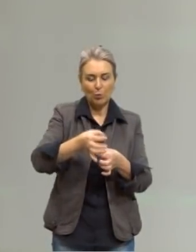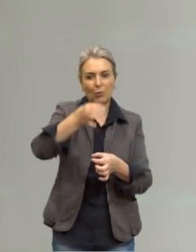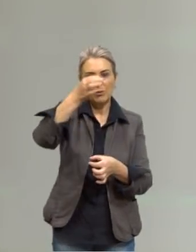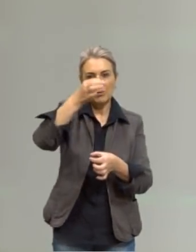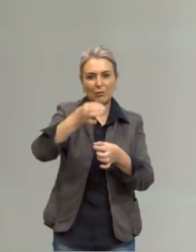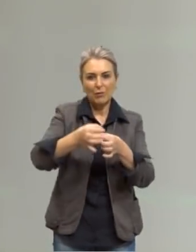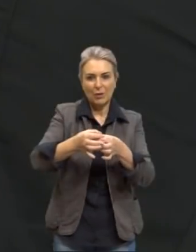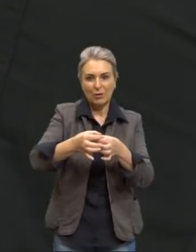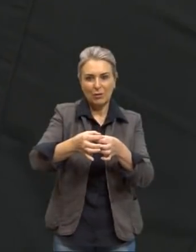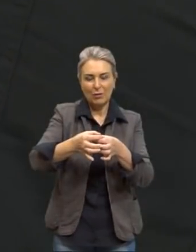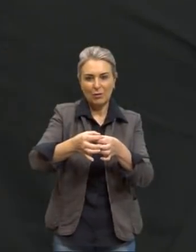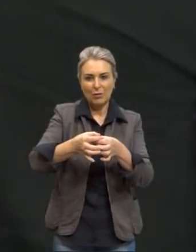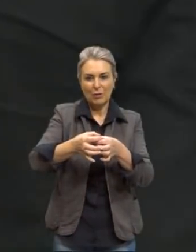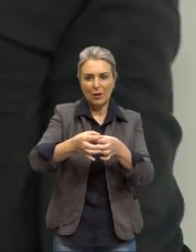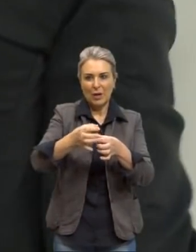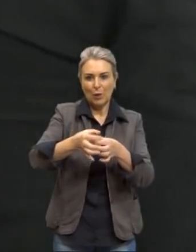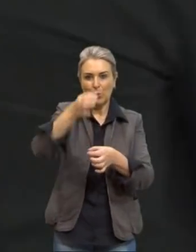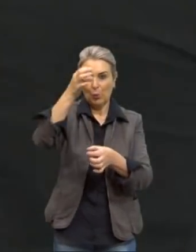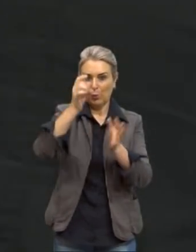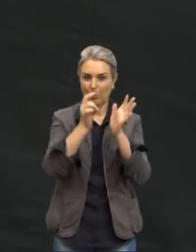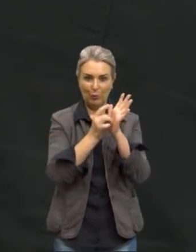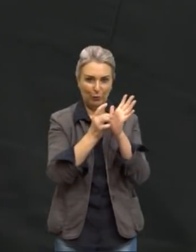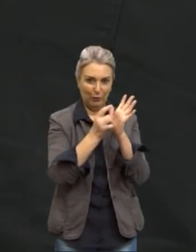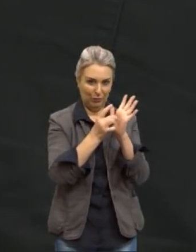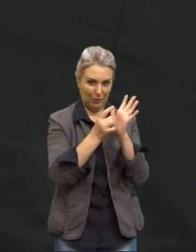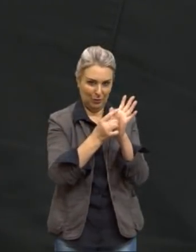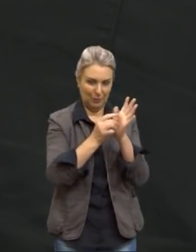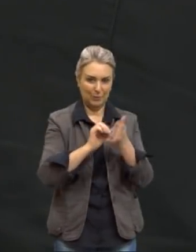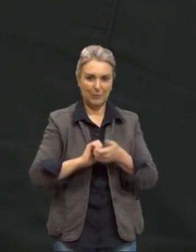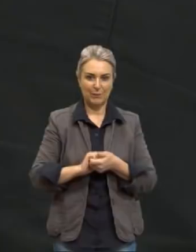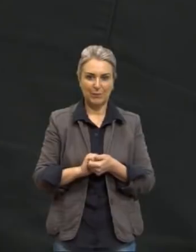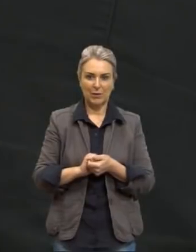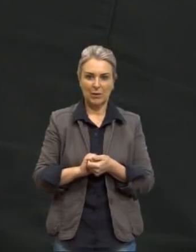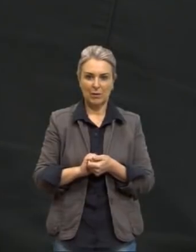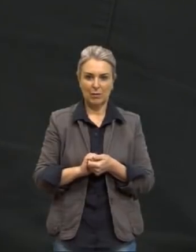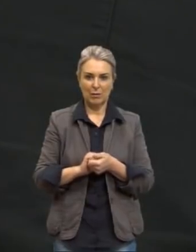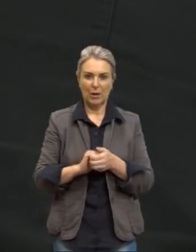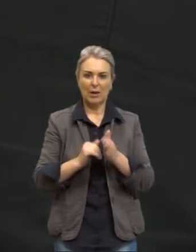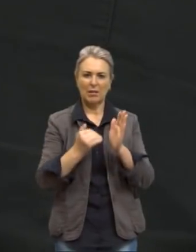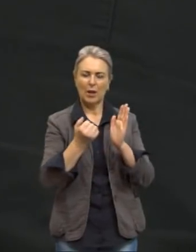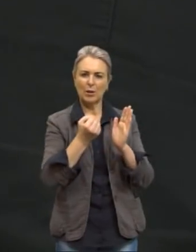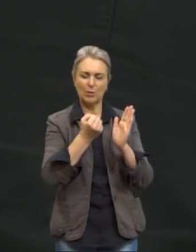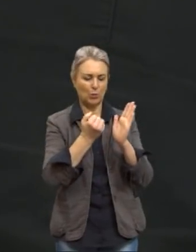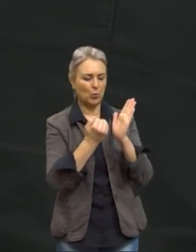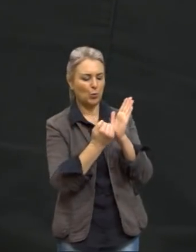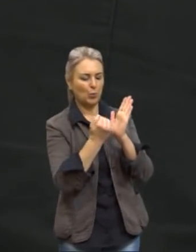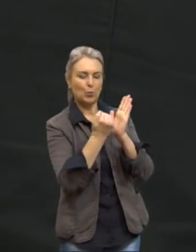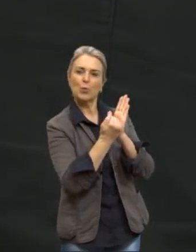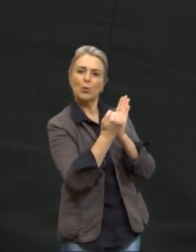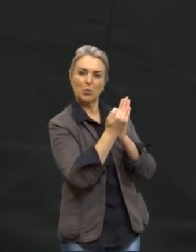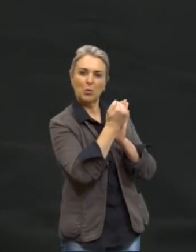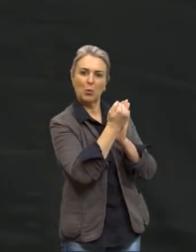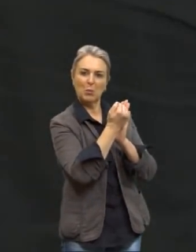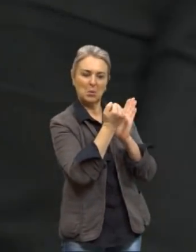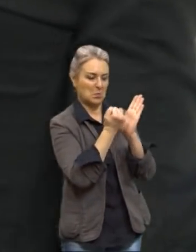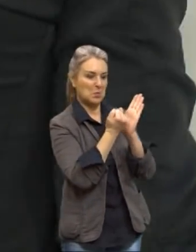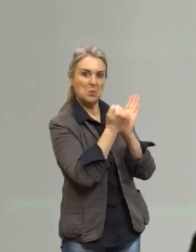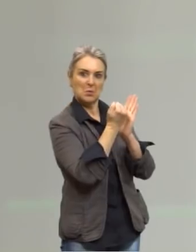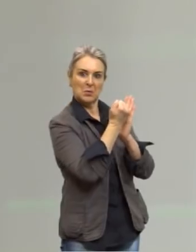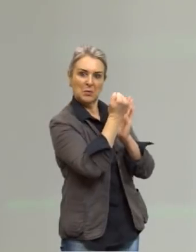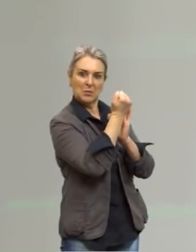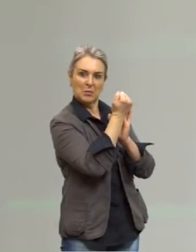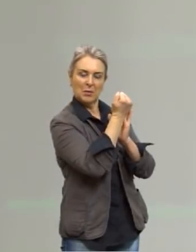proveta professor ele é um tubo de vidro o graduado ou seja ele tem números aqui na lateral